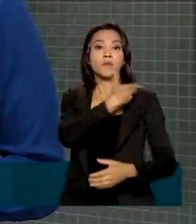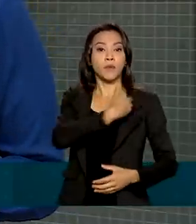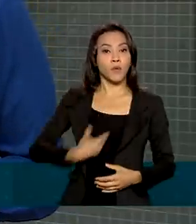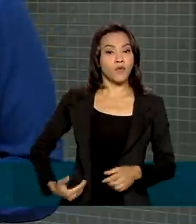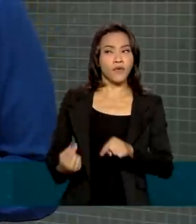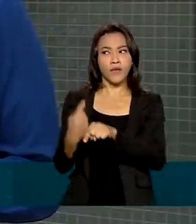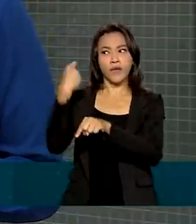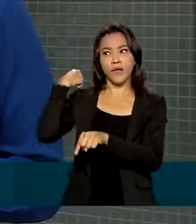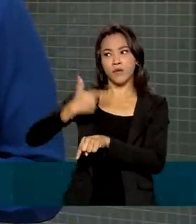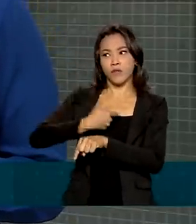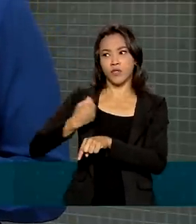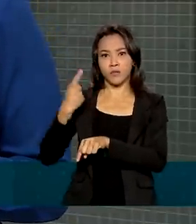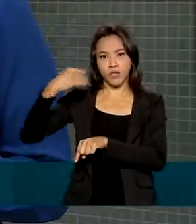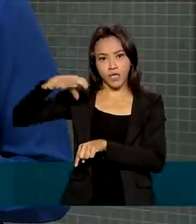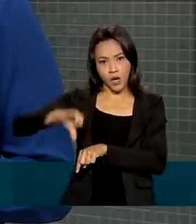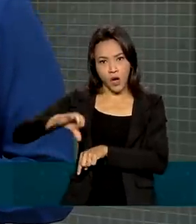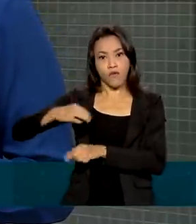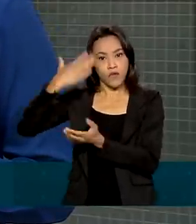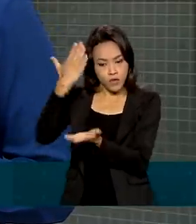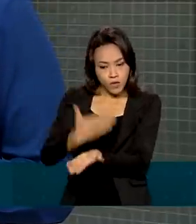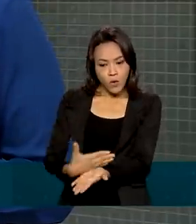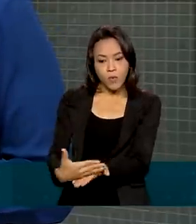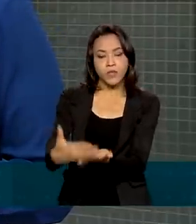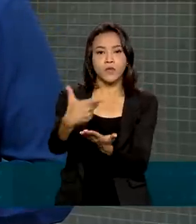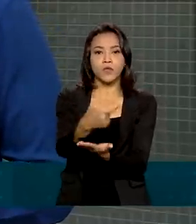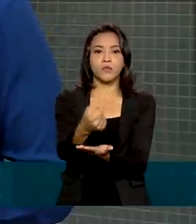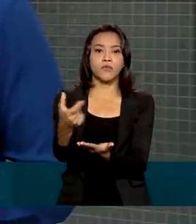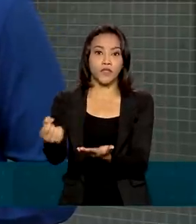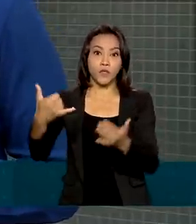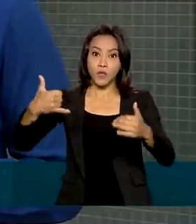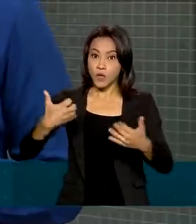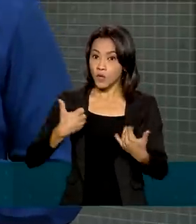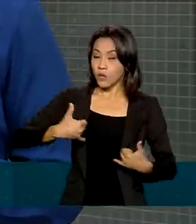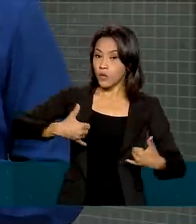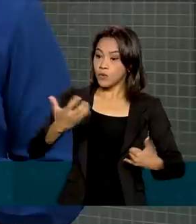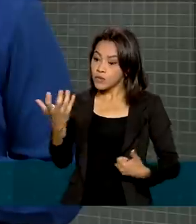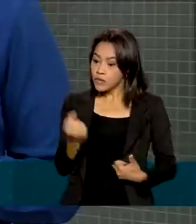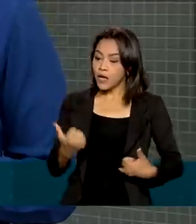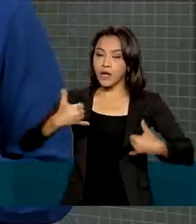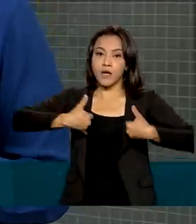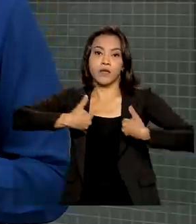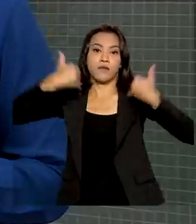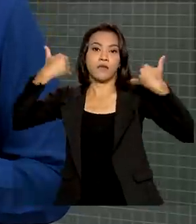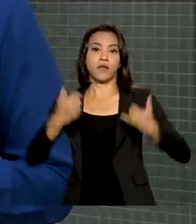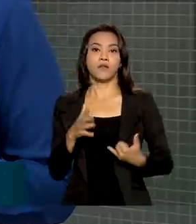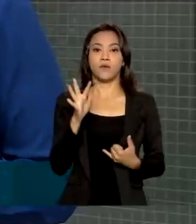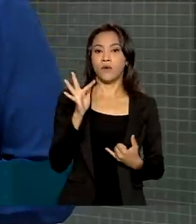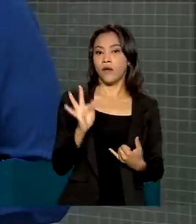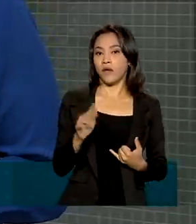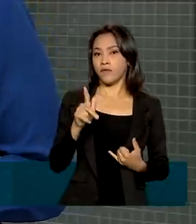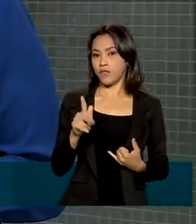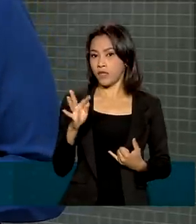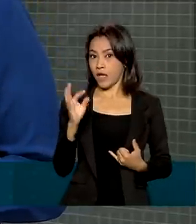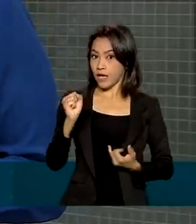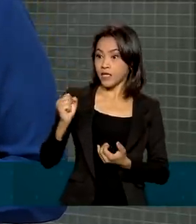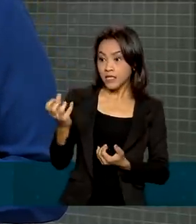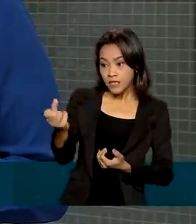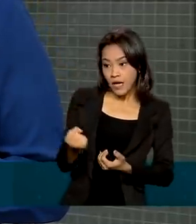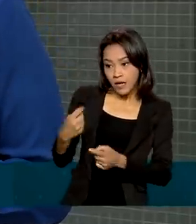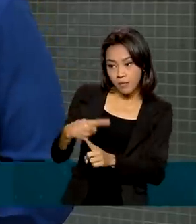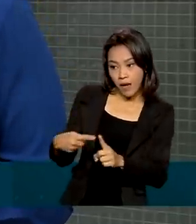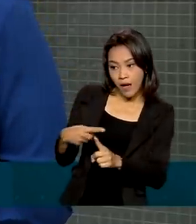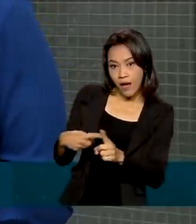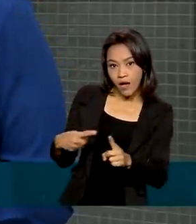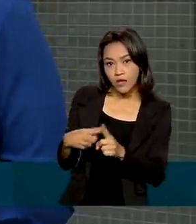2019 em vigor desde 2020 os aqui aniversário do FGTS permite a retirada de parte do